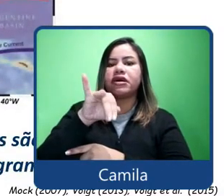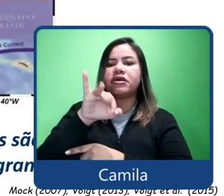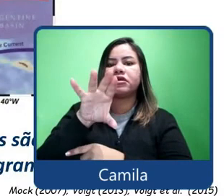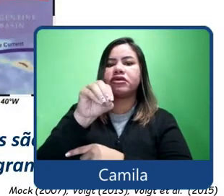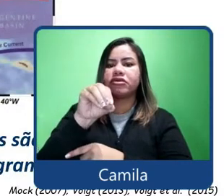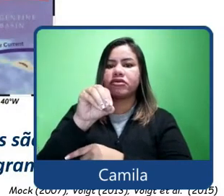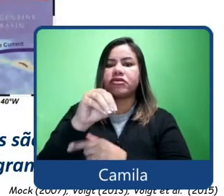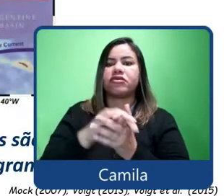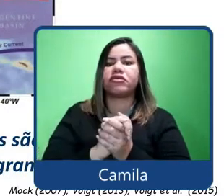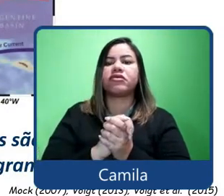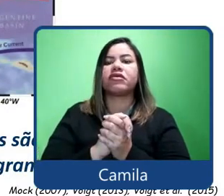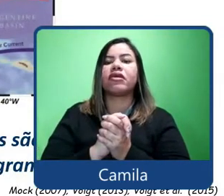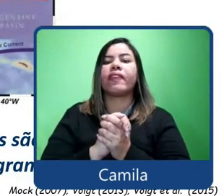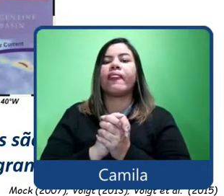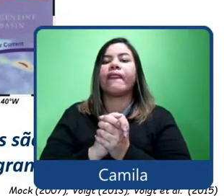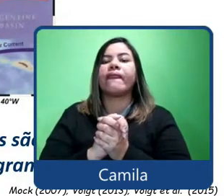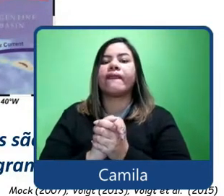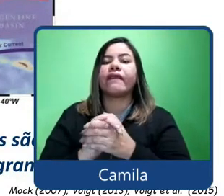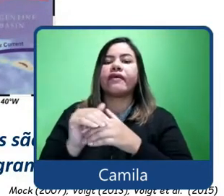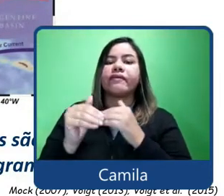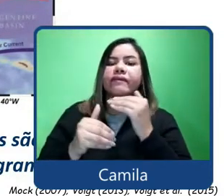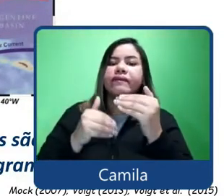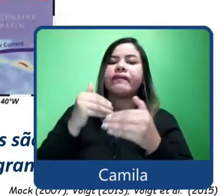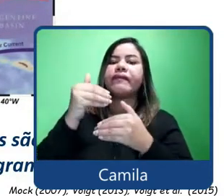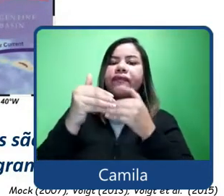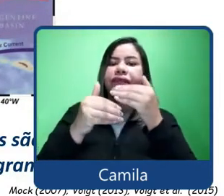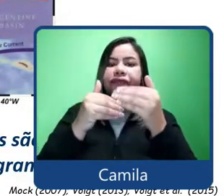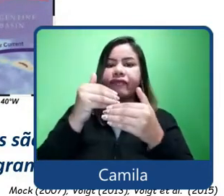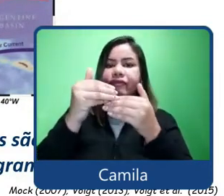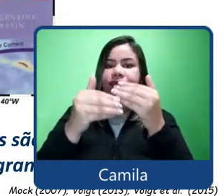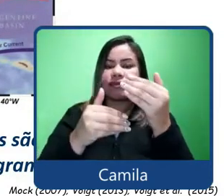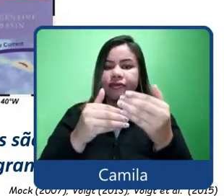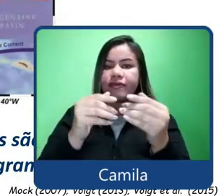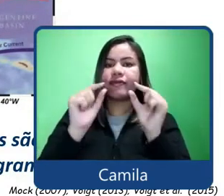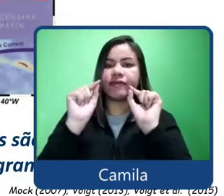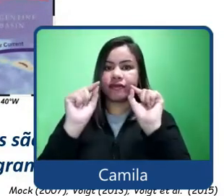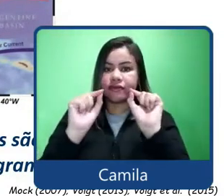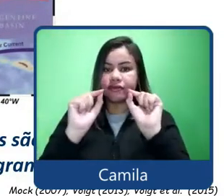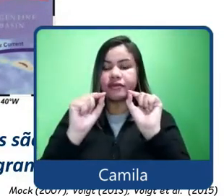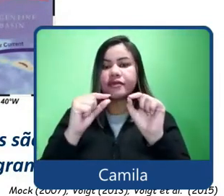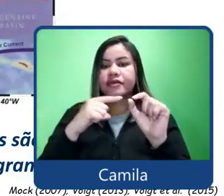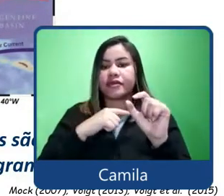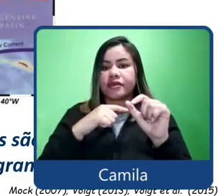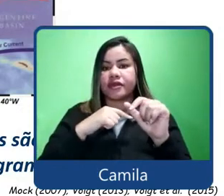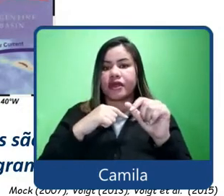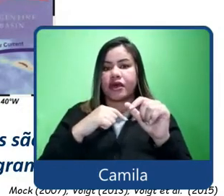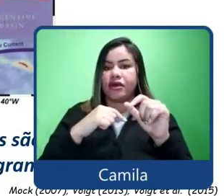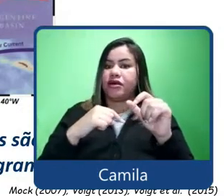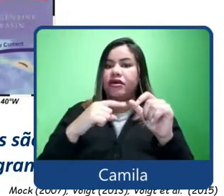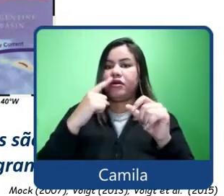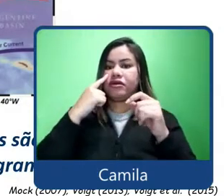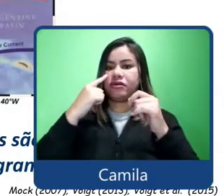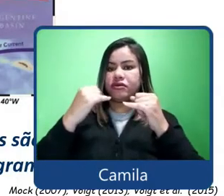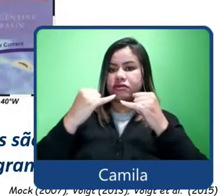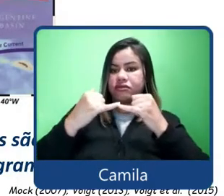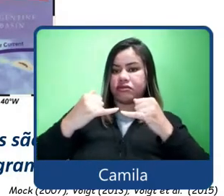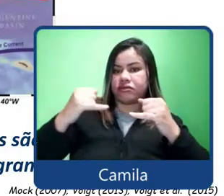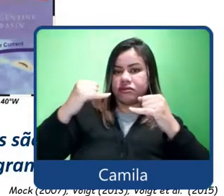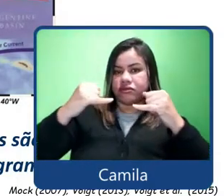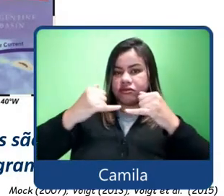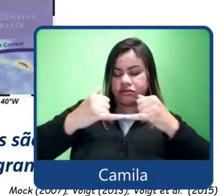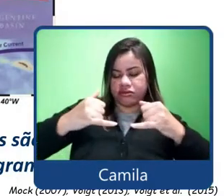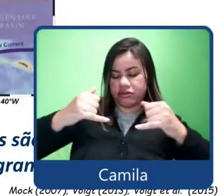Ao largo de Buenos Aires existe um encontro de duas correntes muito intensas, correntes oceânicas, correntes